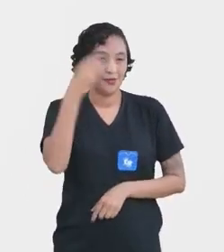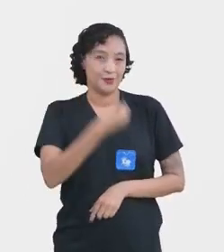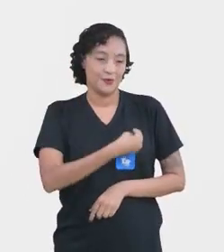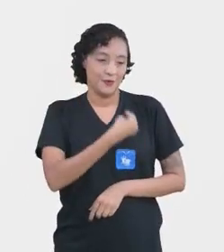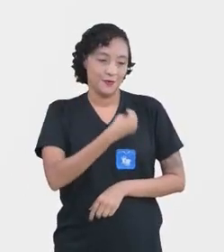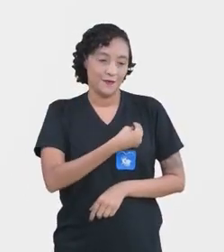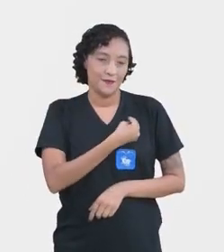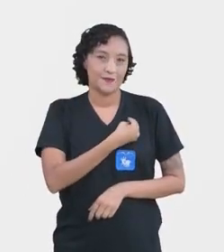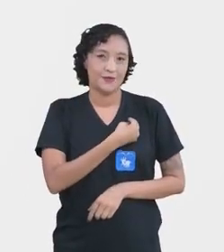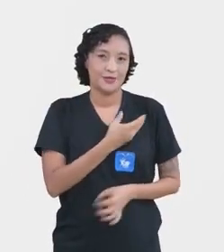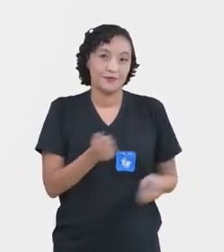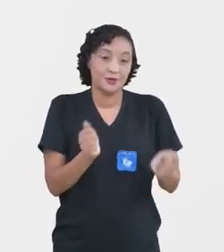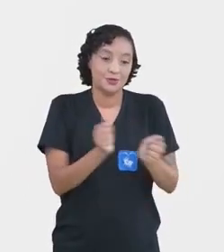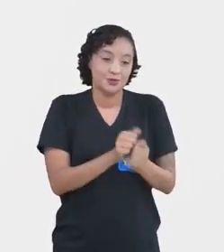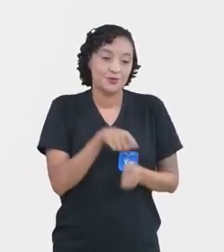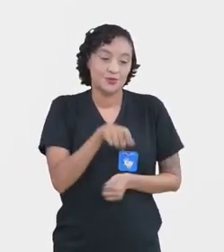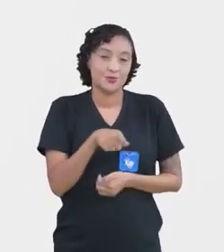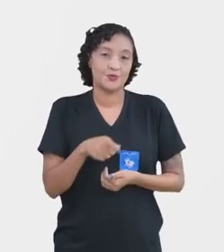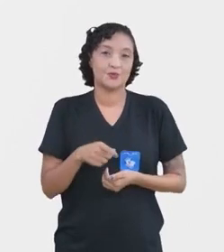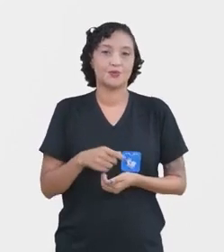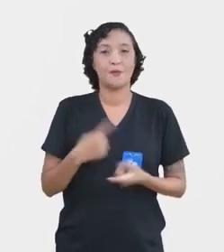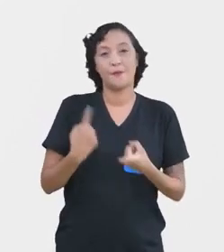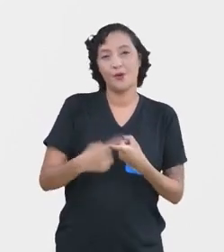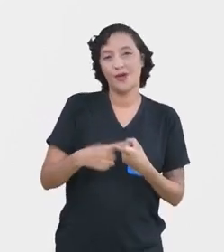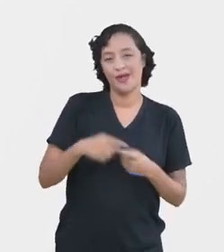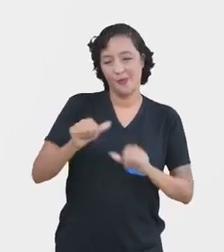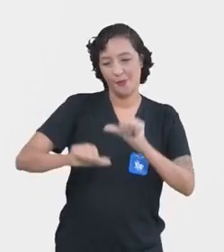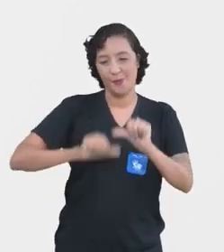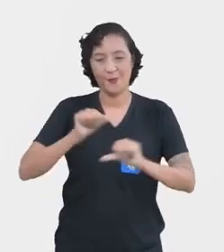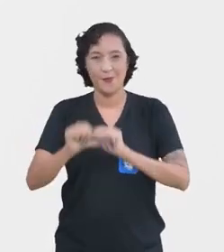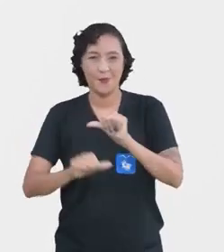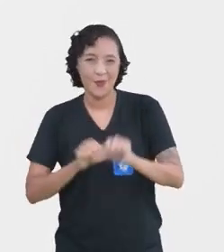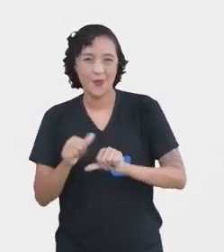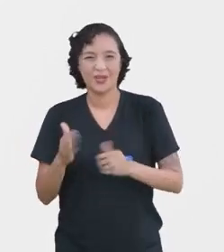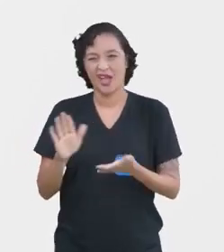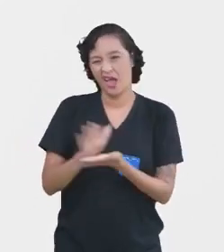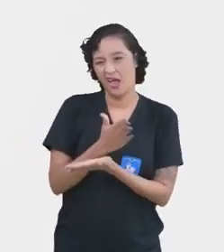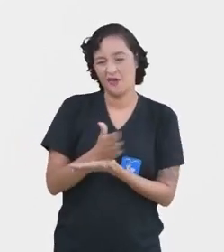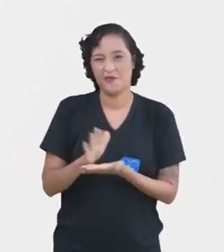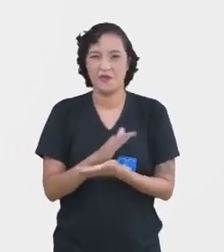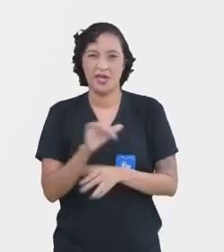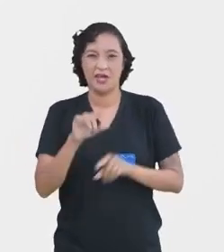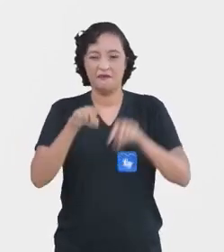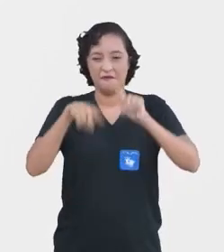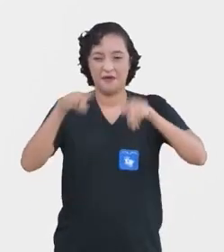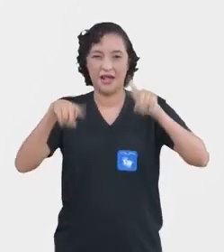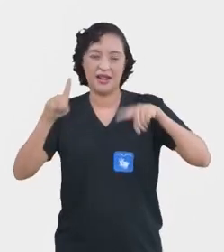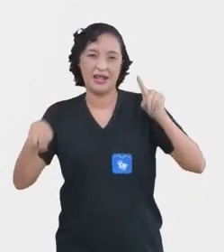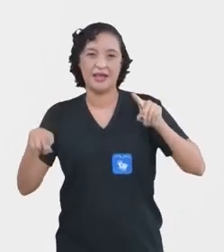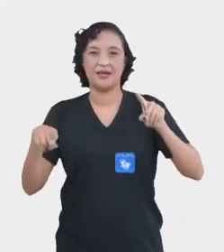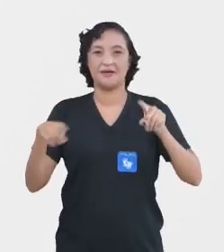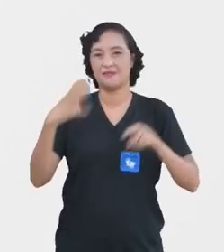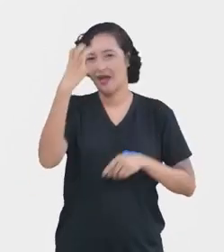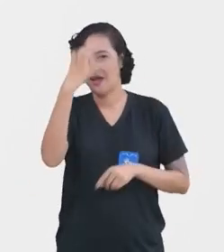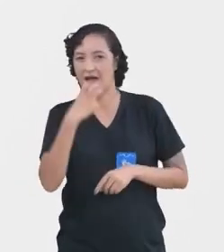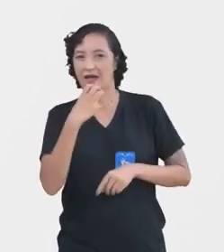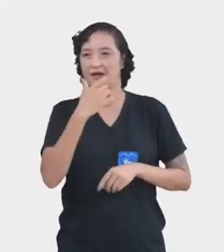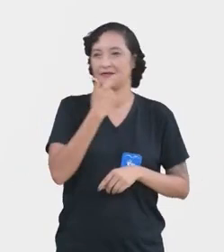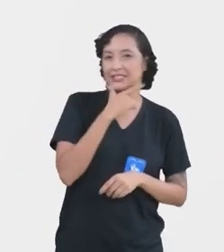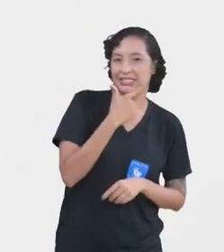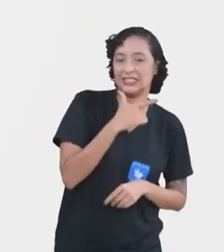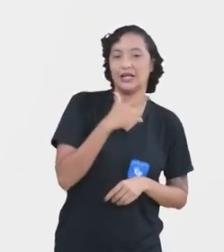se adaptar a essas alterações de humor. Vocês ficam com humor muito variado, e as